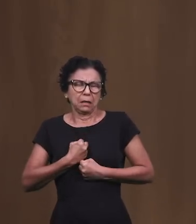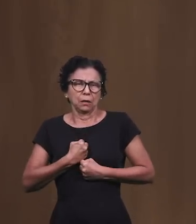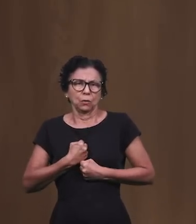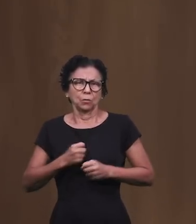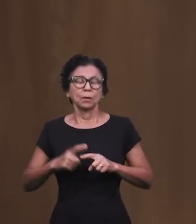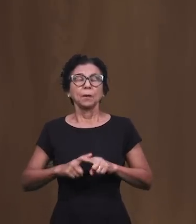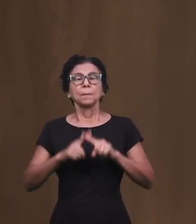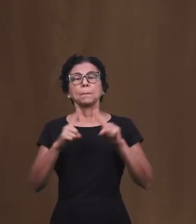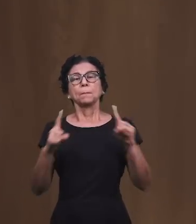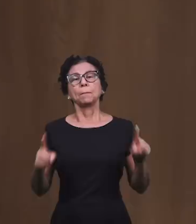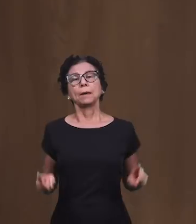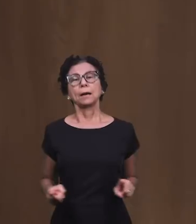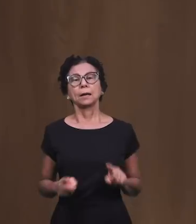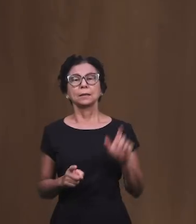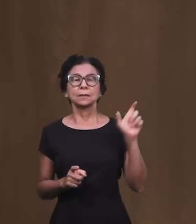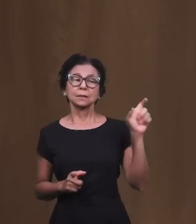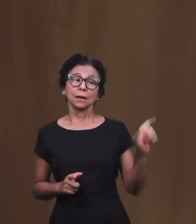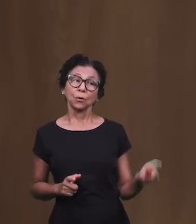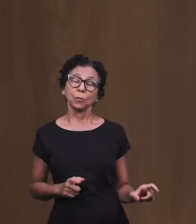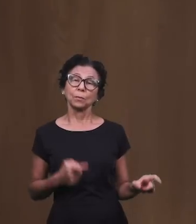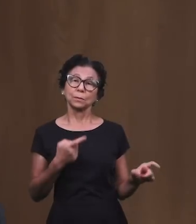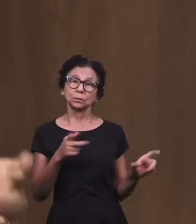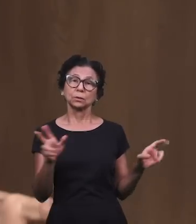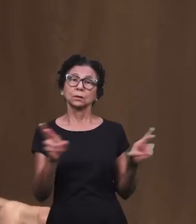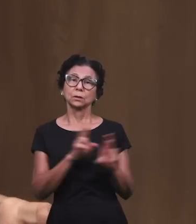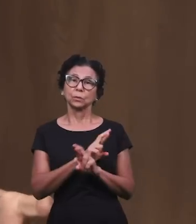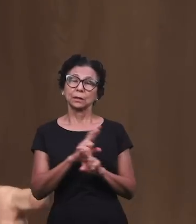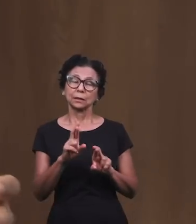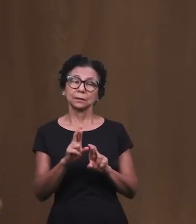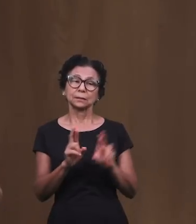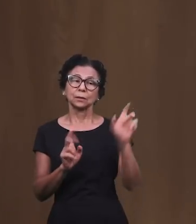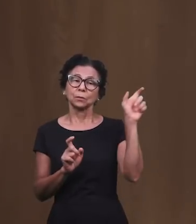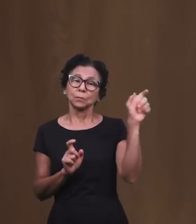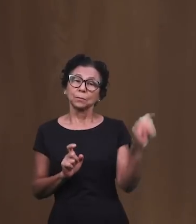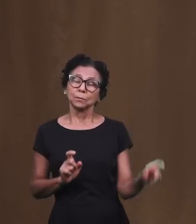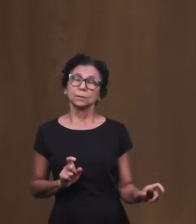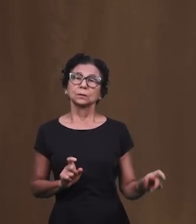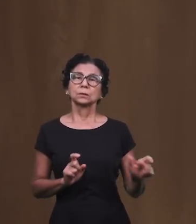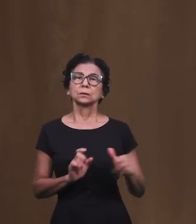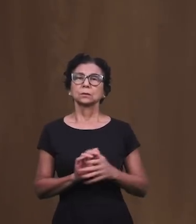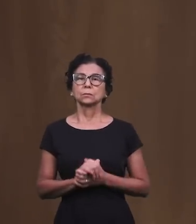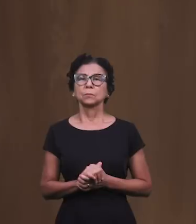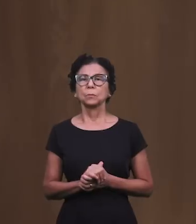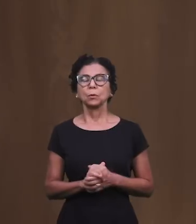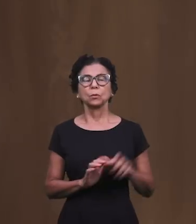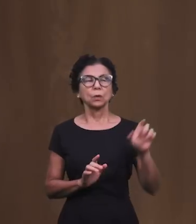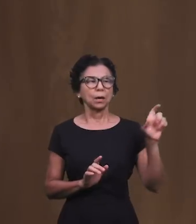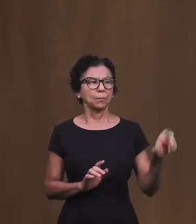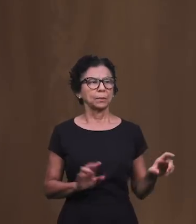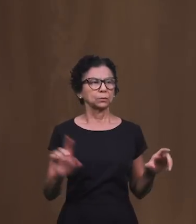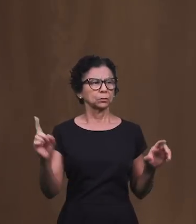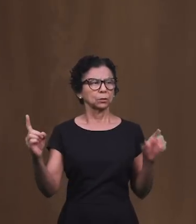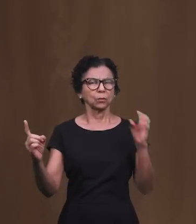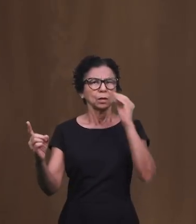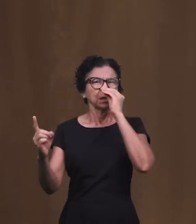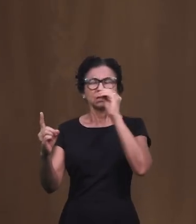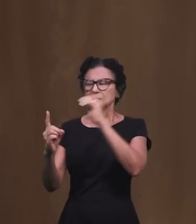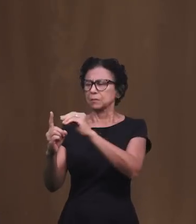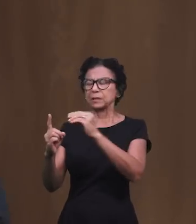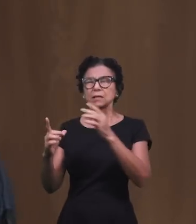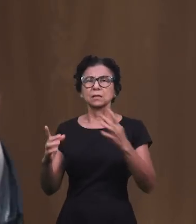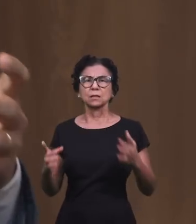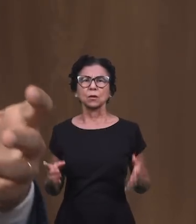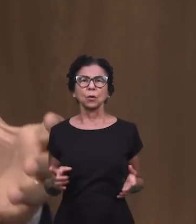é direcionada a alguém. Geralmente tem um nome por trás. Pode ser uma rejeição que você sofreu, pode ser